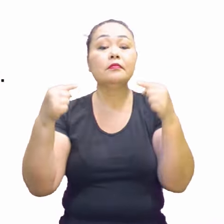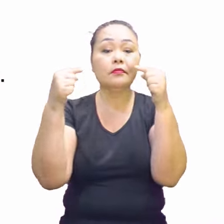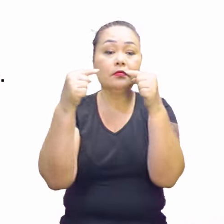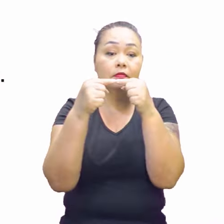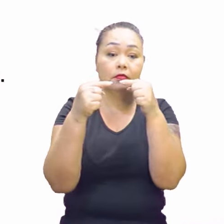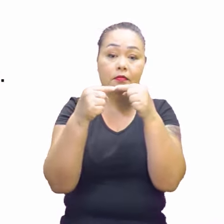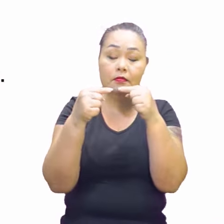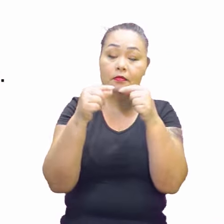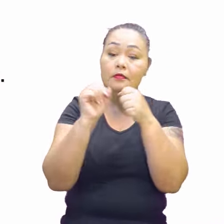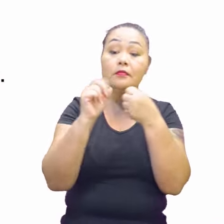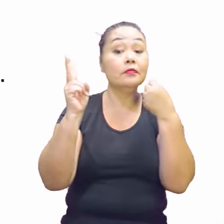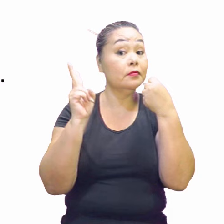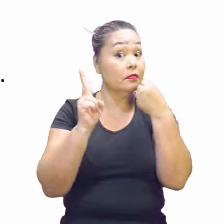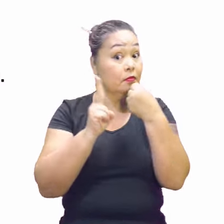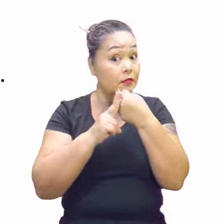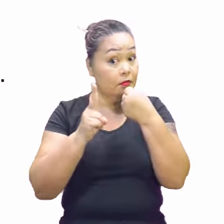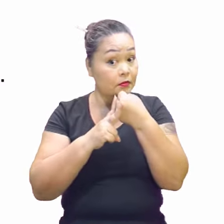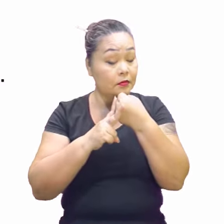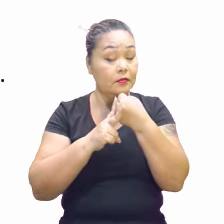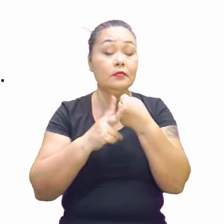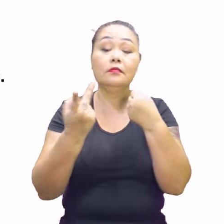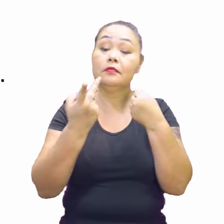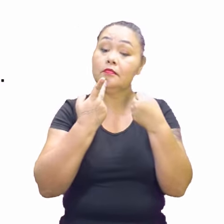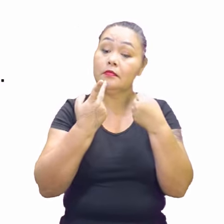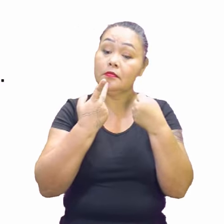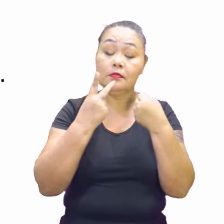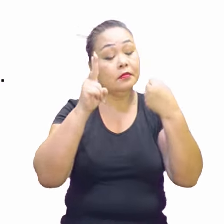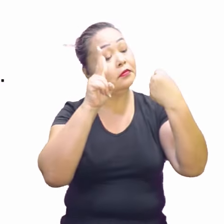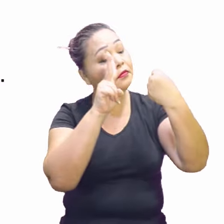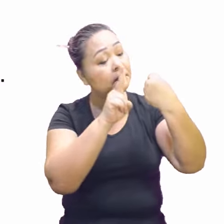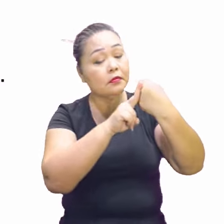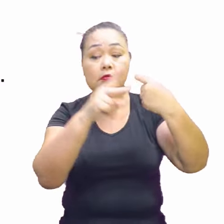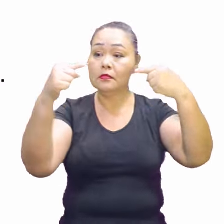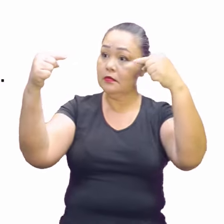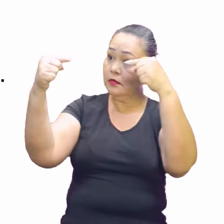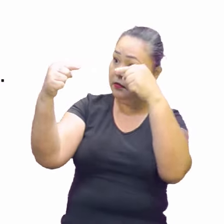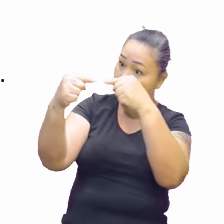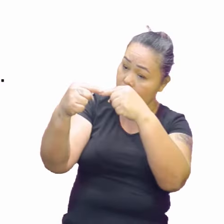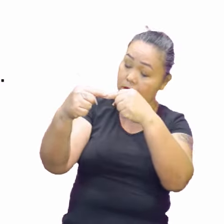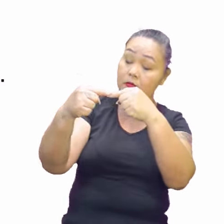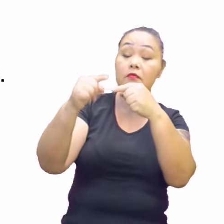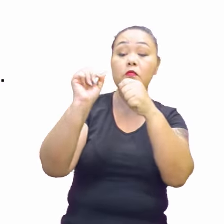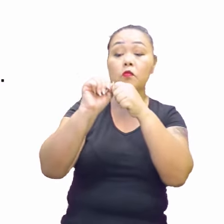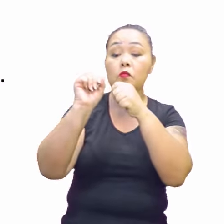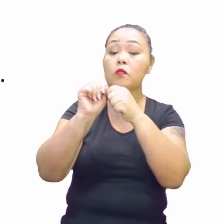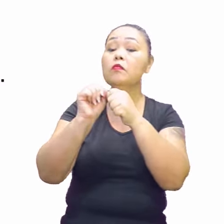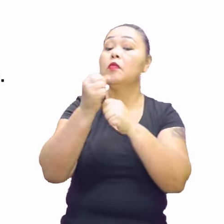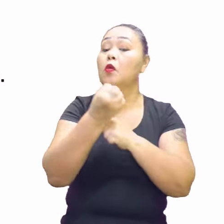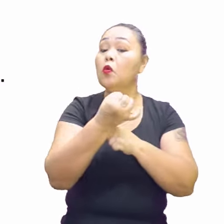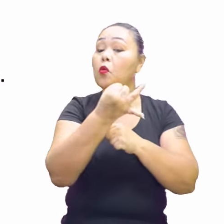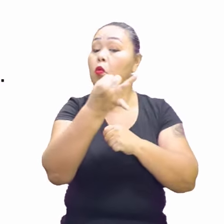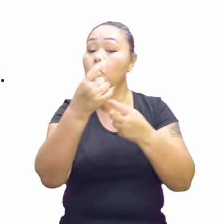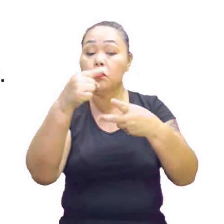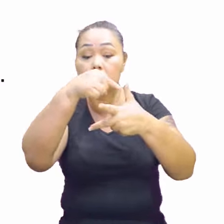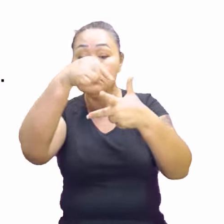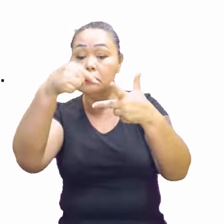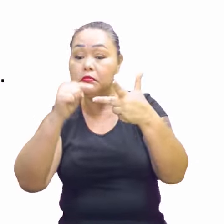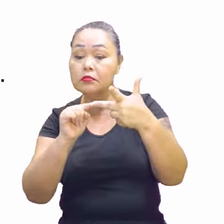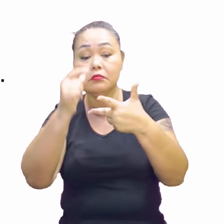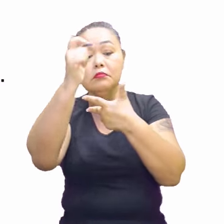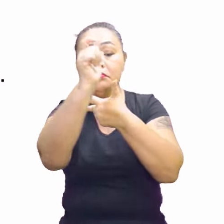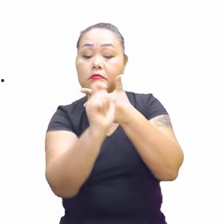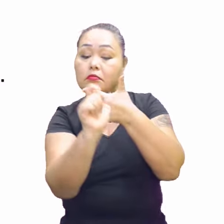concordância verbal. Como dissemos, o verbo concorda em número e pessoa com o